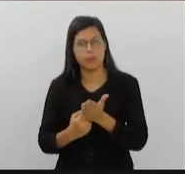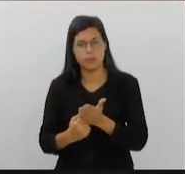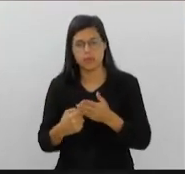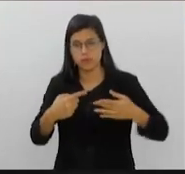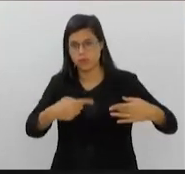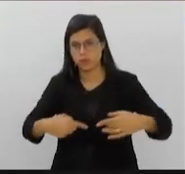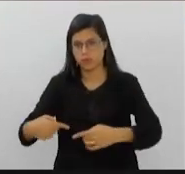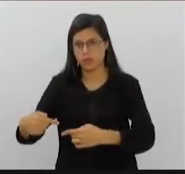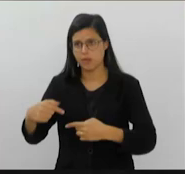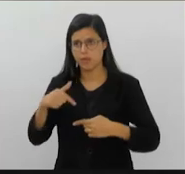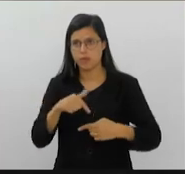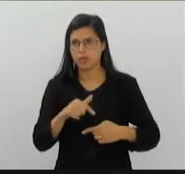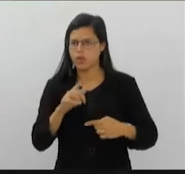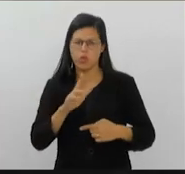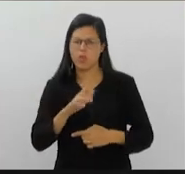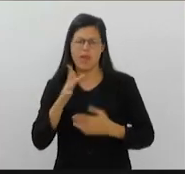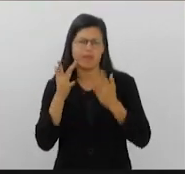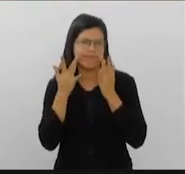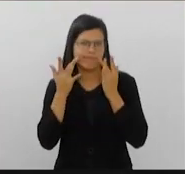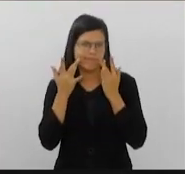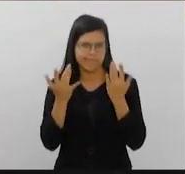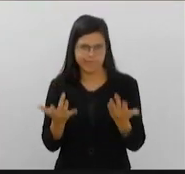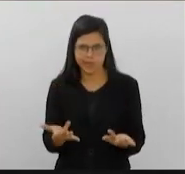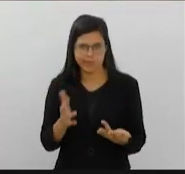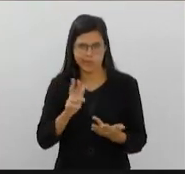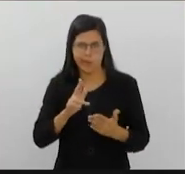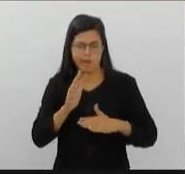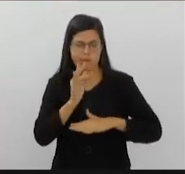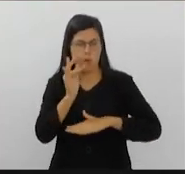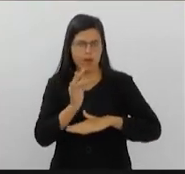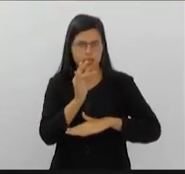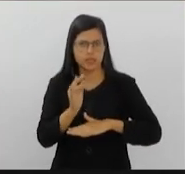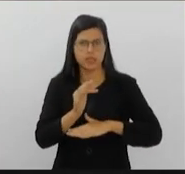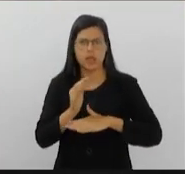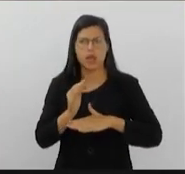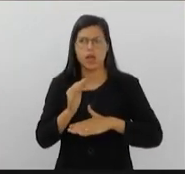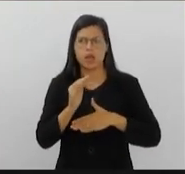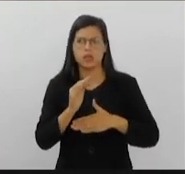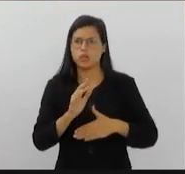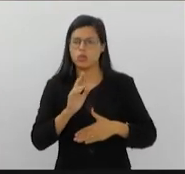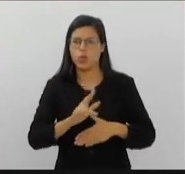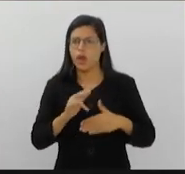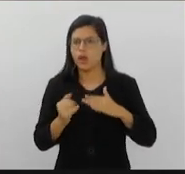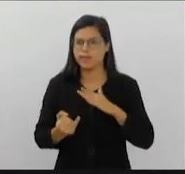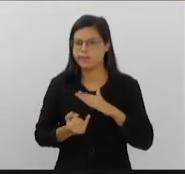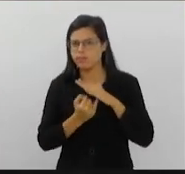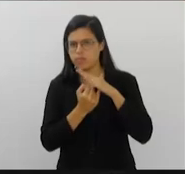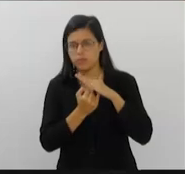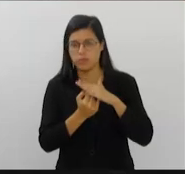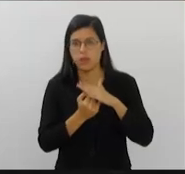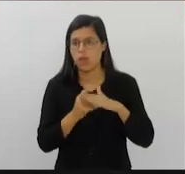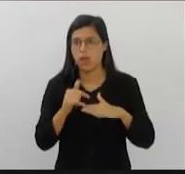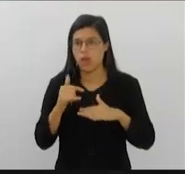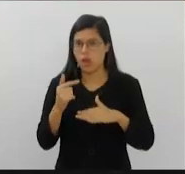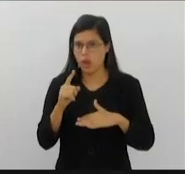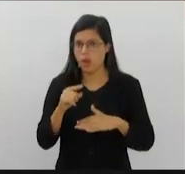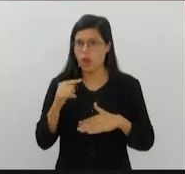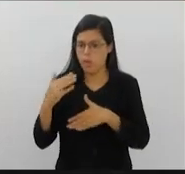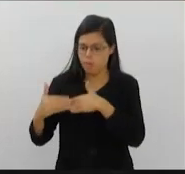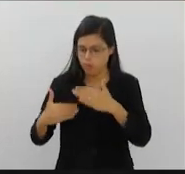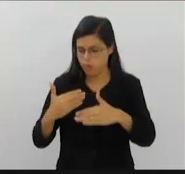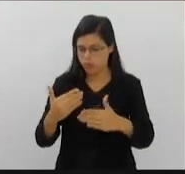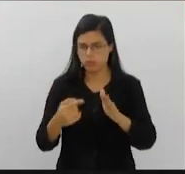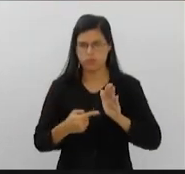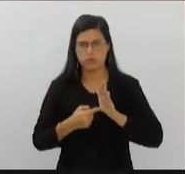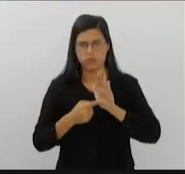aqui, isso não é um teatro, isso não é uma formalidade, isso não é uma institucionalidade, isso é fruto de um processo que reflete